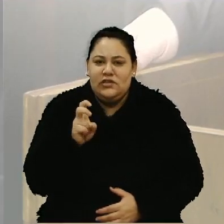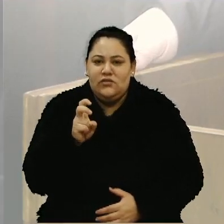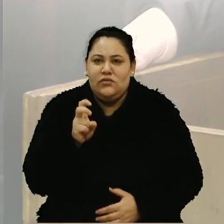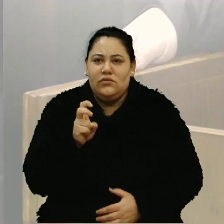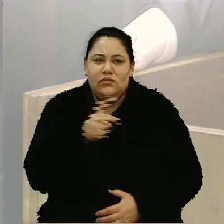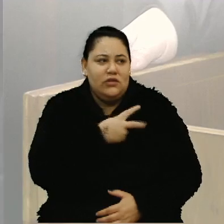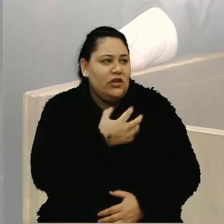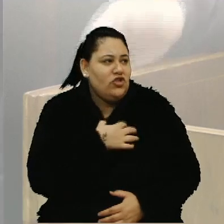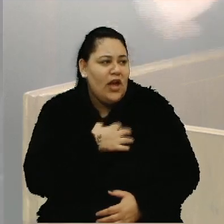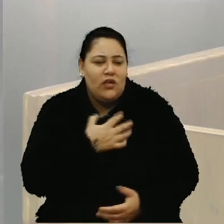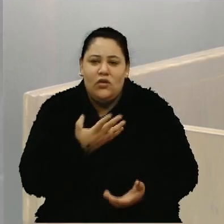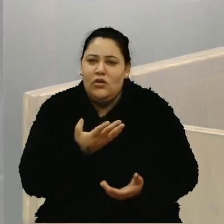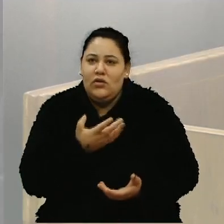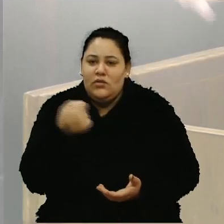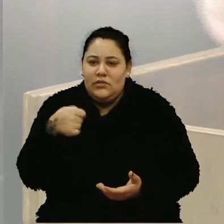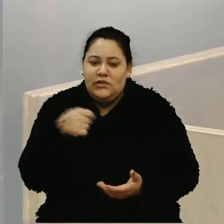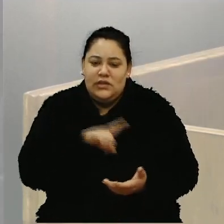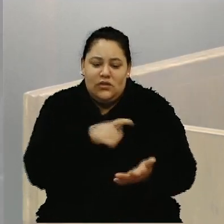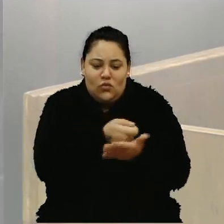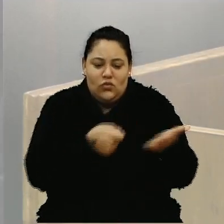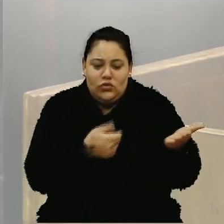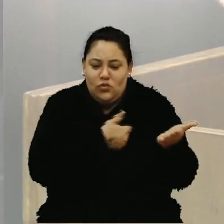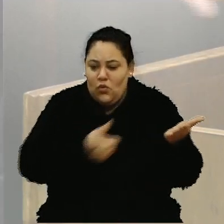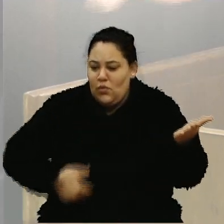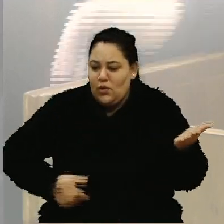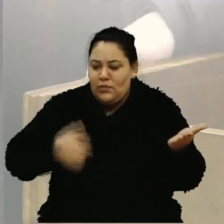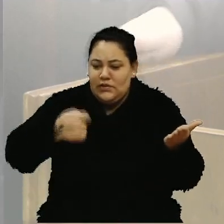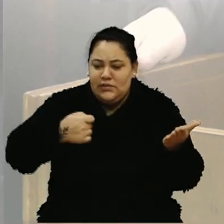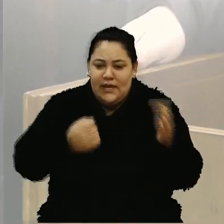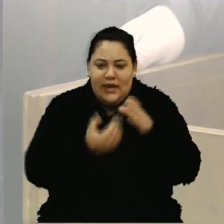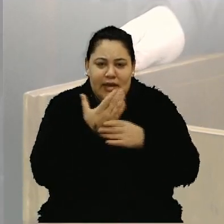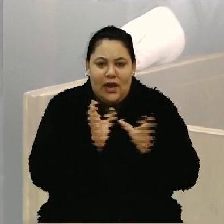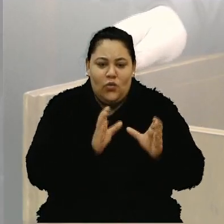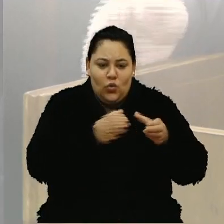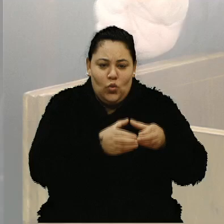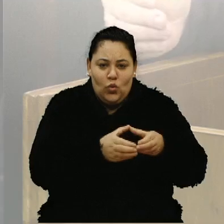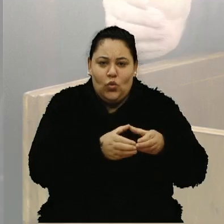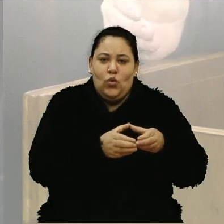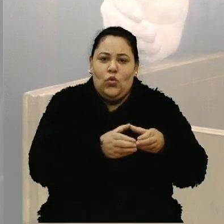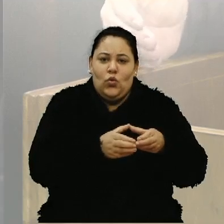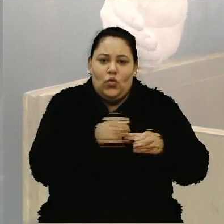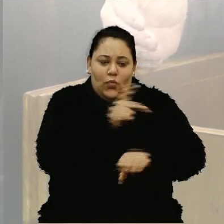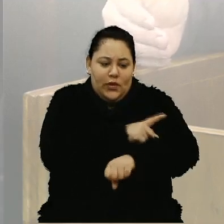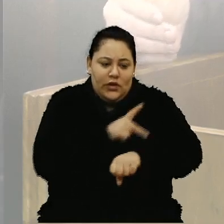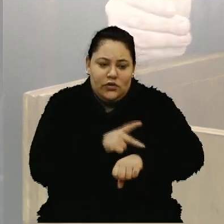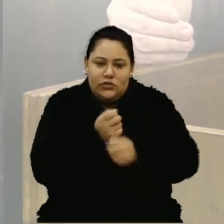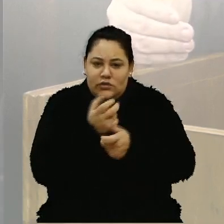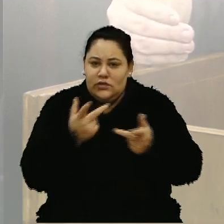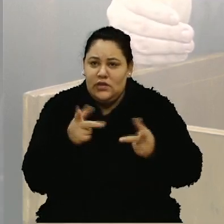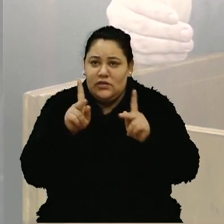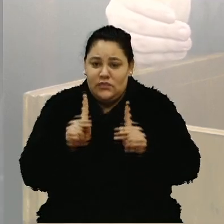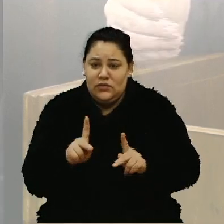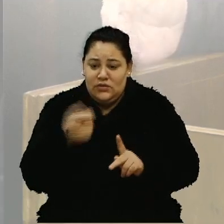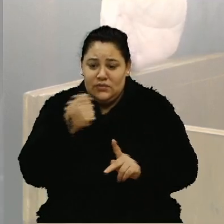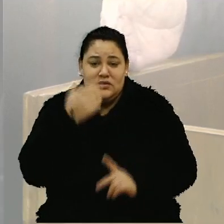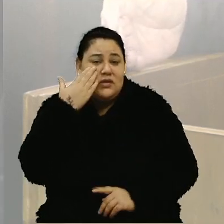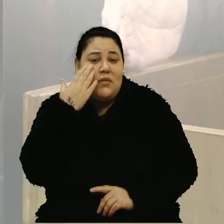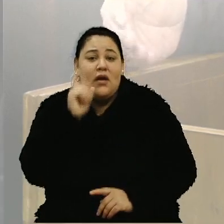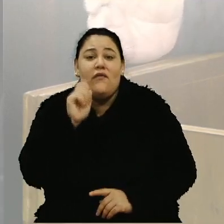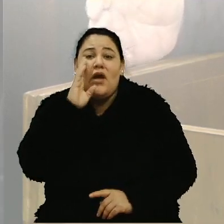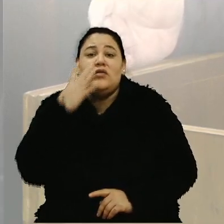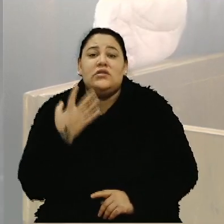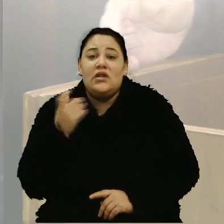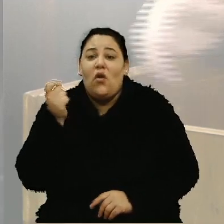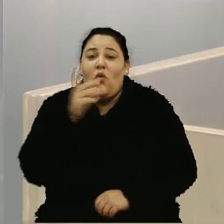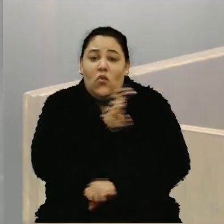acabou de falar. Tem que ter concurso público, tem que ter, né? As pessoas têm que saber o que vai acontecer, quais são os